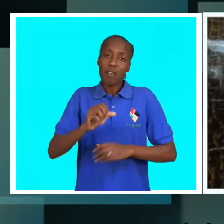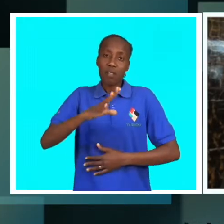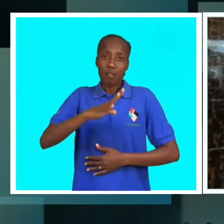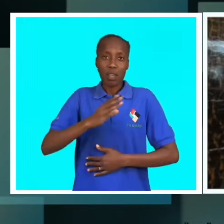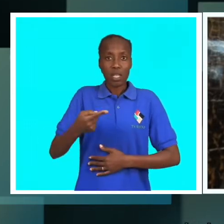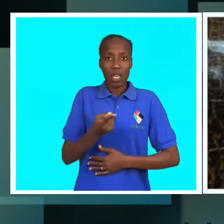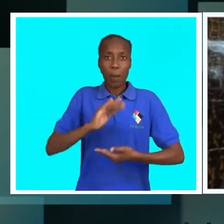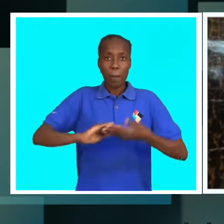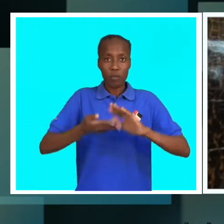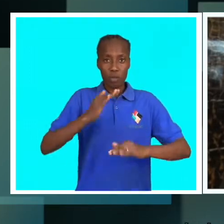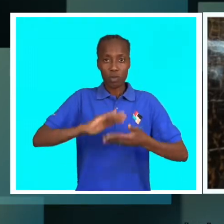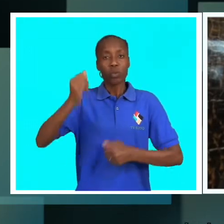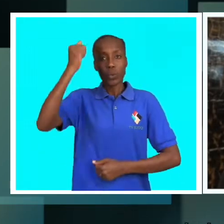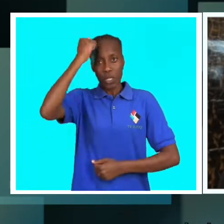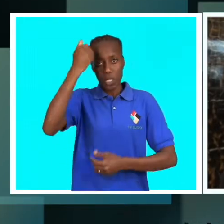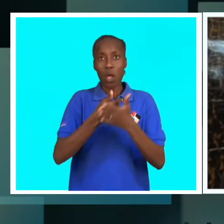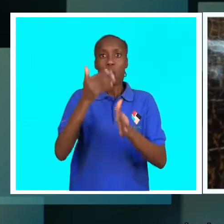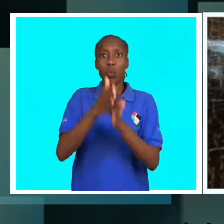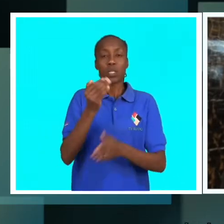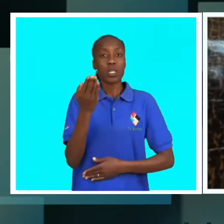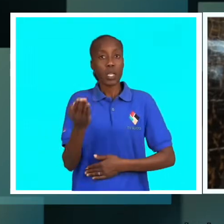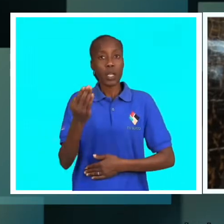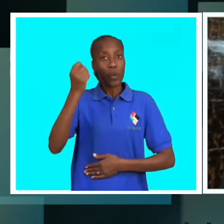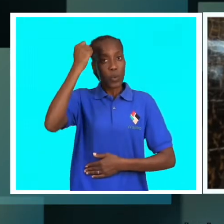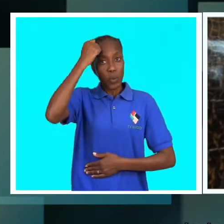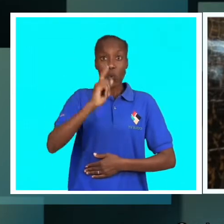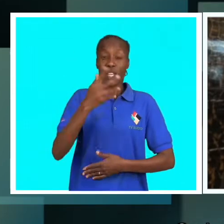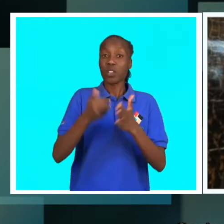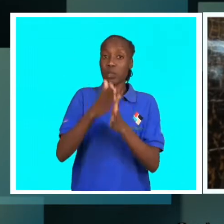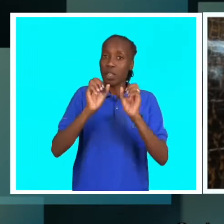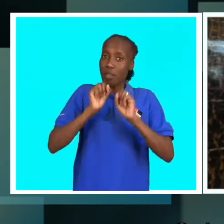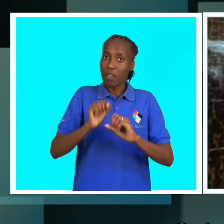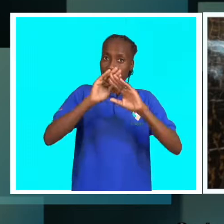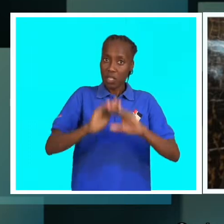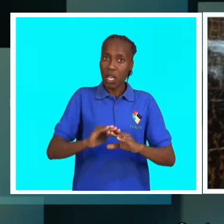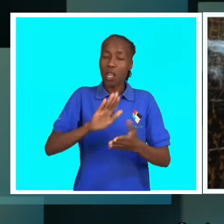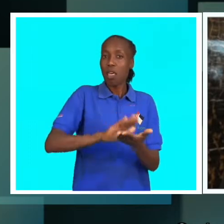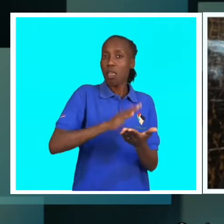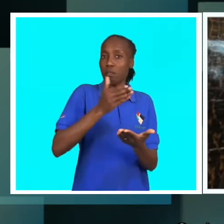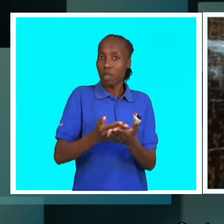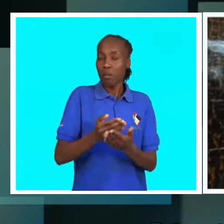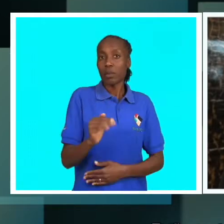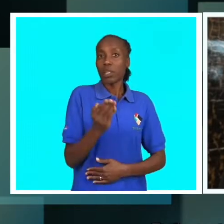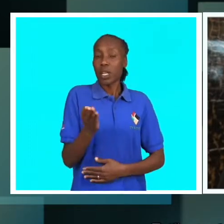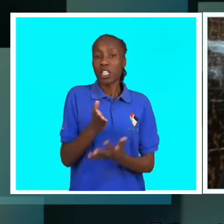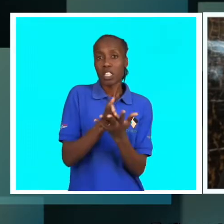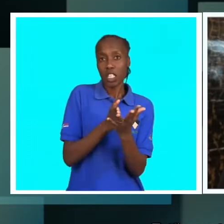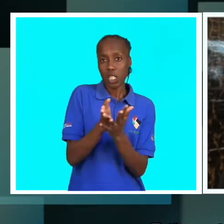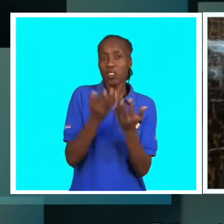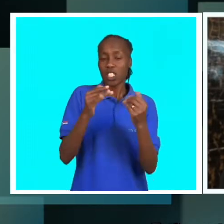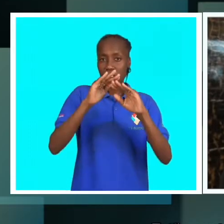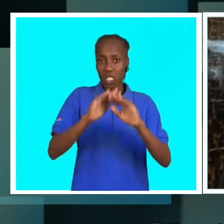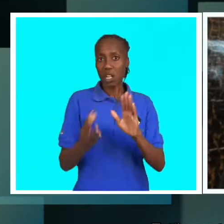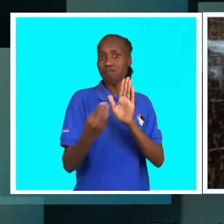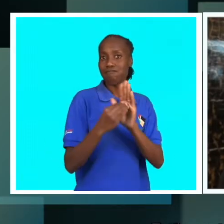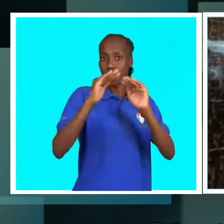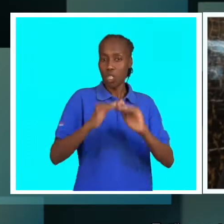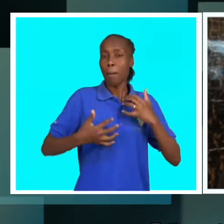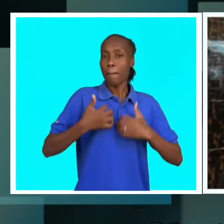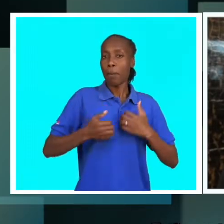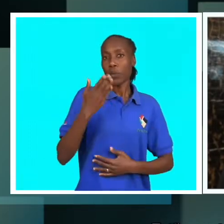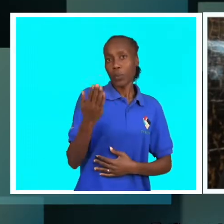auditiva tenham que ele domine a língua de sinais. Se ele não domina, que tenha o intérprete. Então, a estratégia já